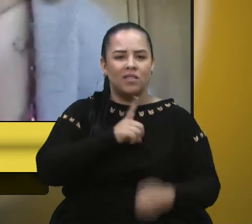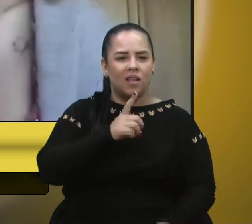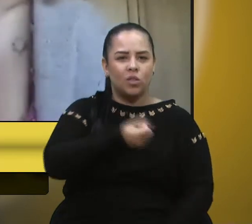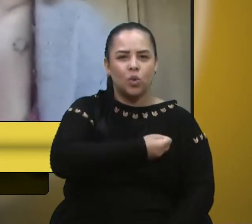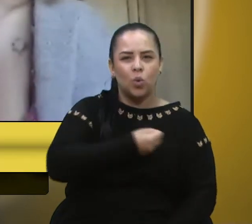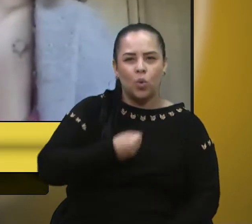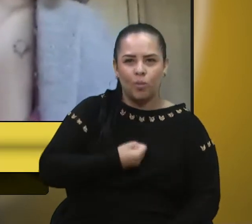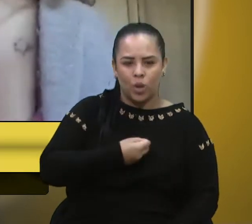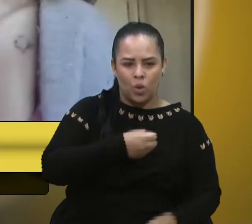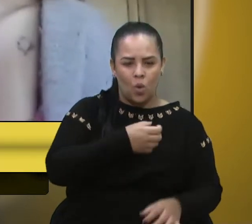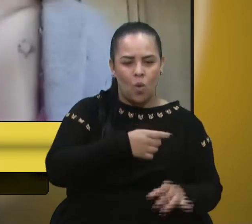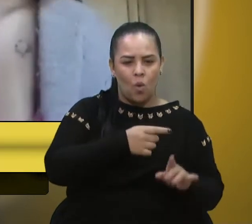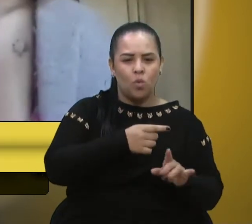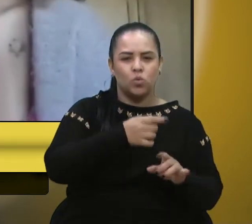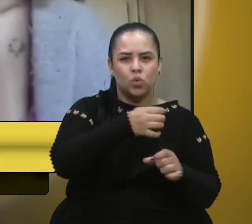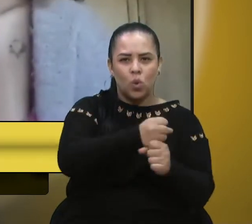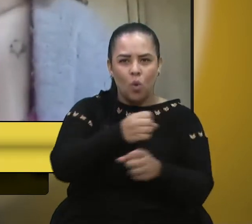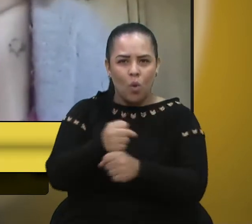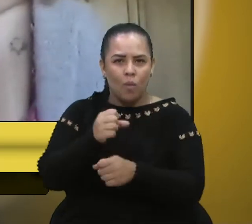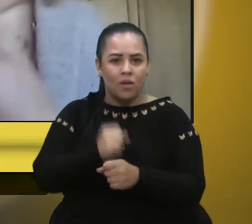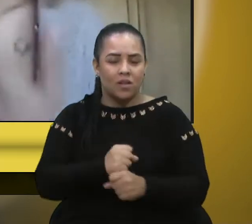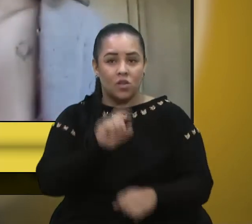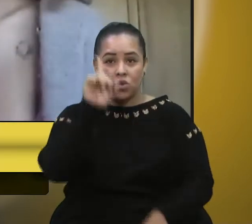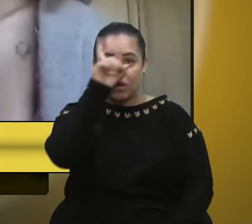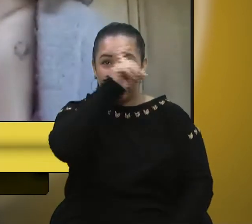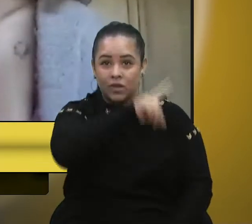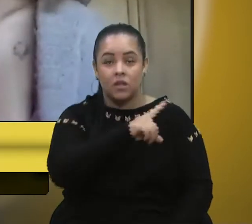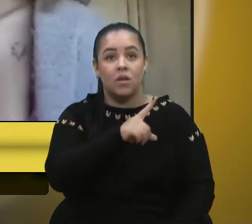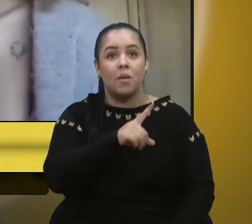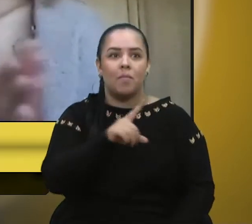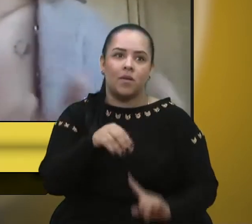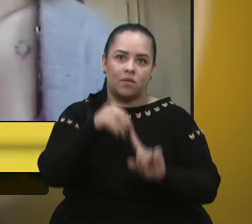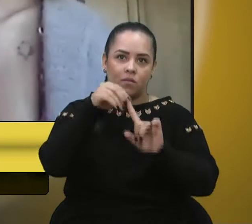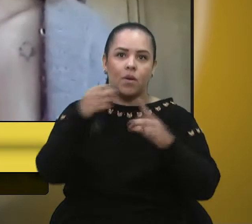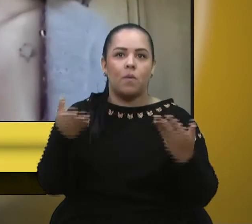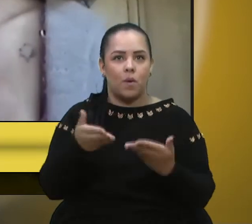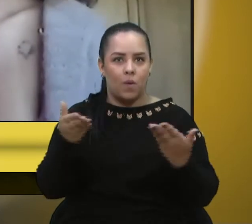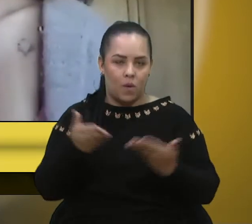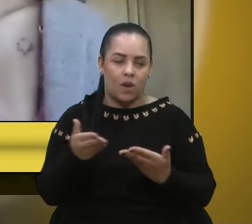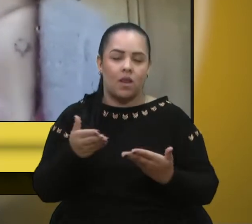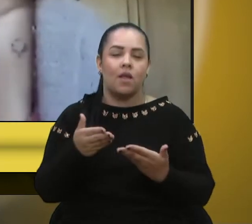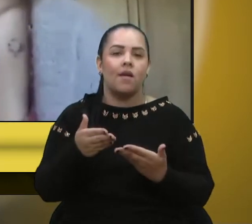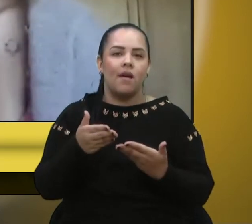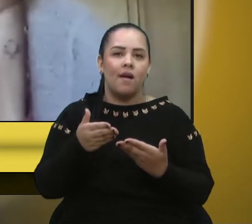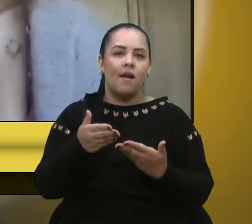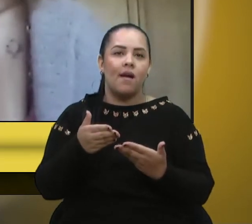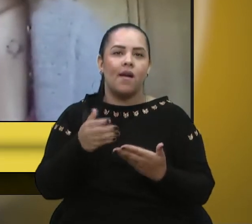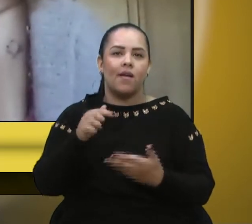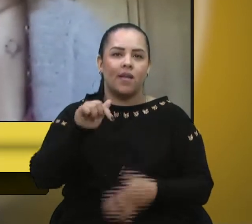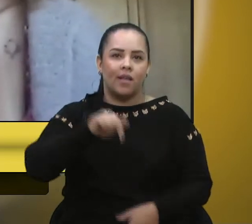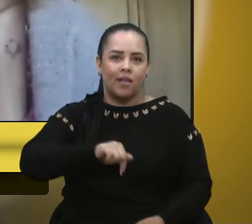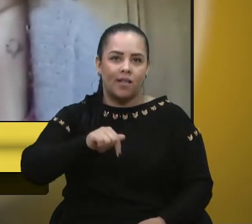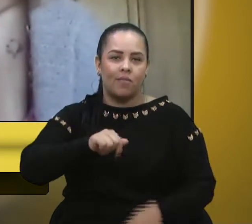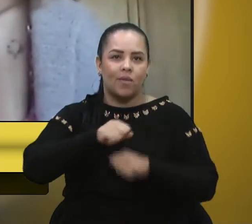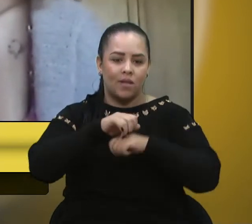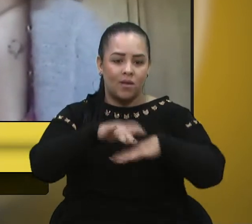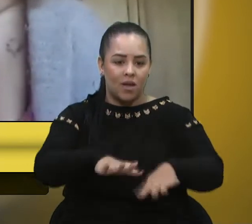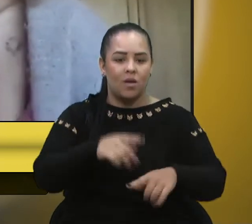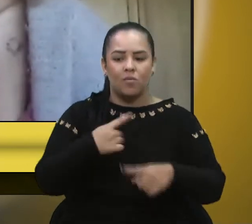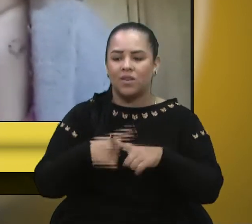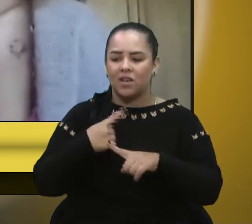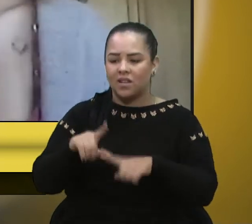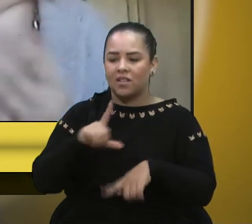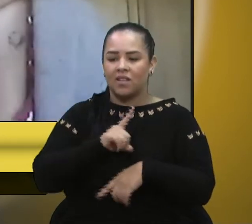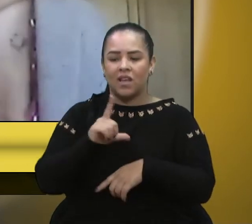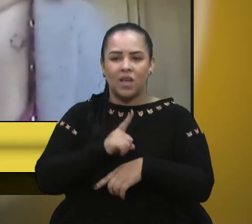na pandemia, né? Tendo em vista, inclusive, as dificuldades enfrentadas pelo comércio, pelo baixo poder de compra da nossa